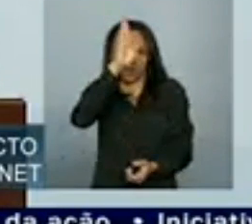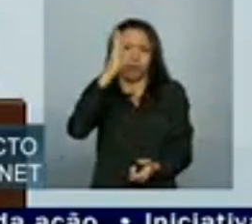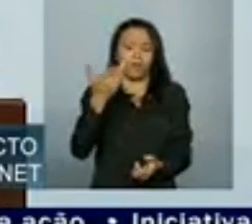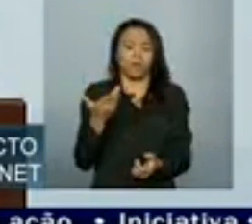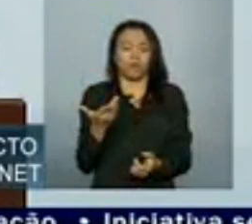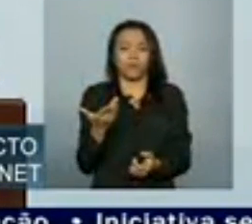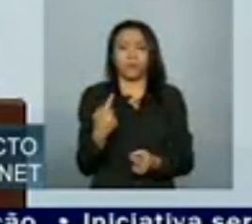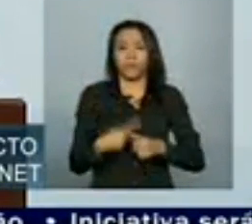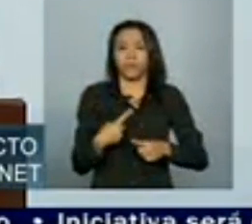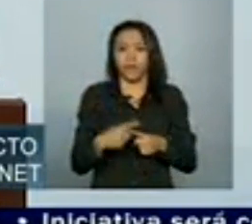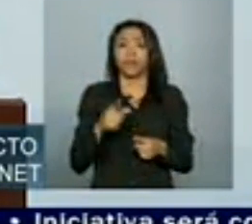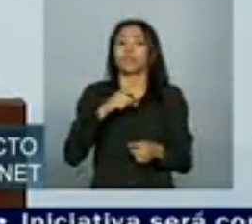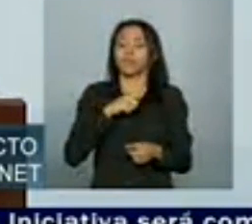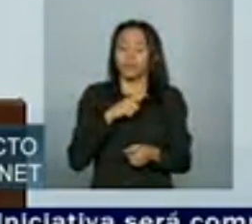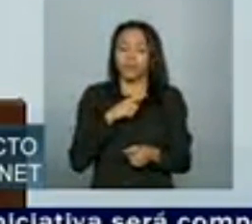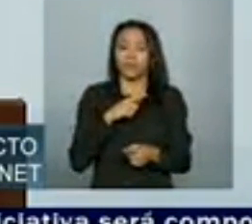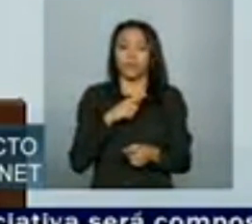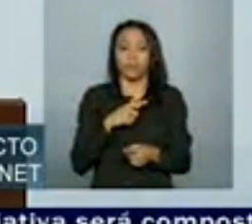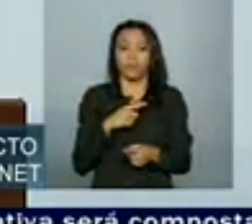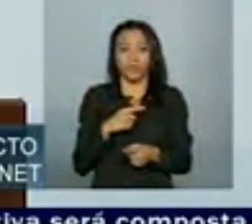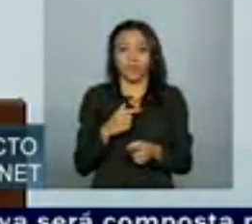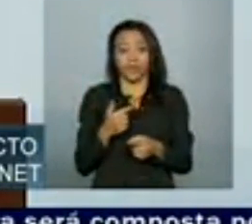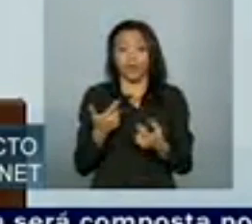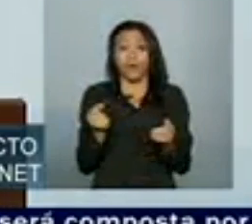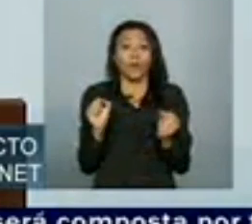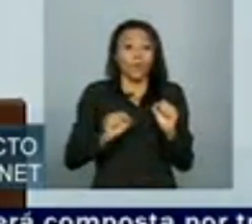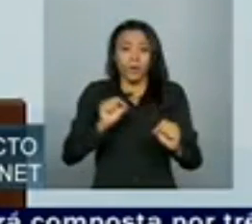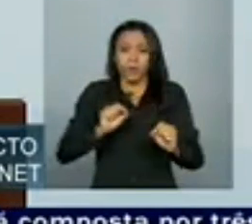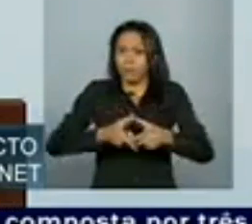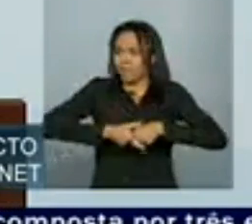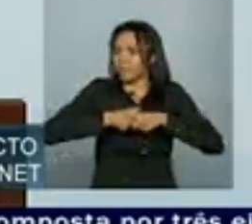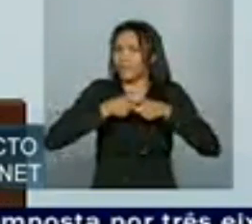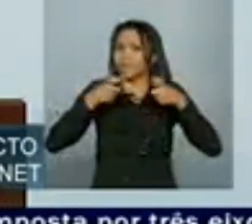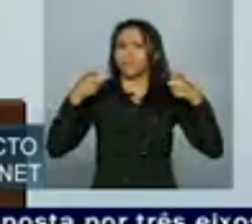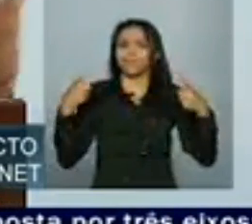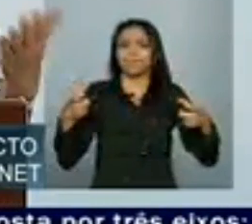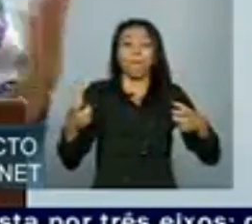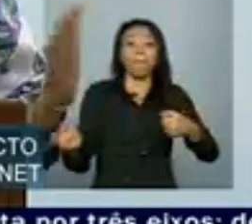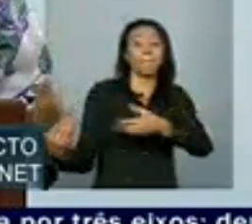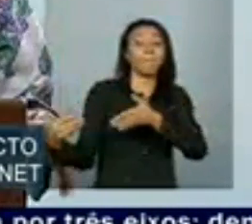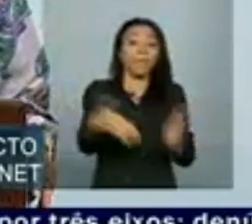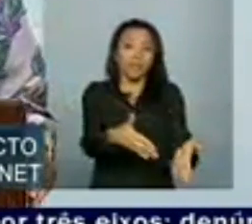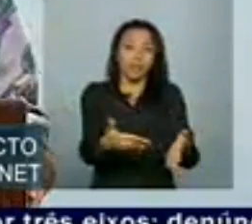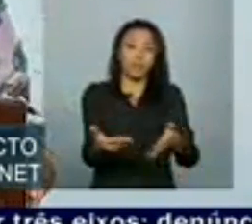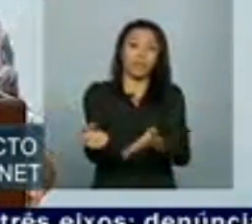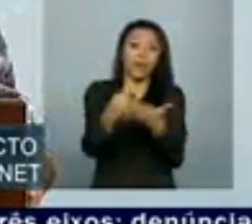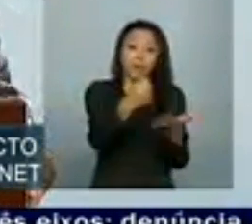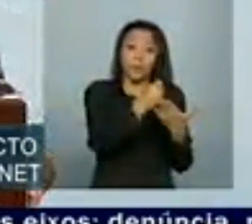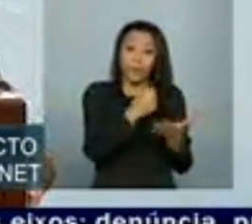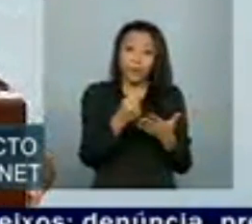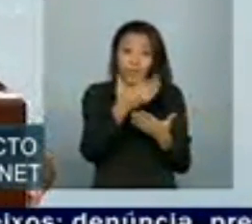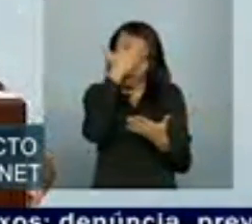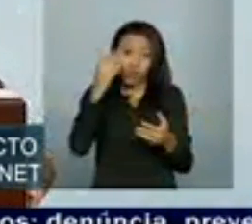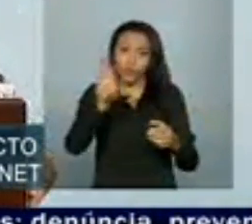porque temos uma extraordinária participação da nossa população na internet.